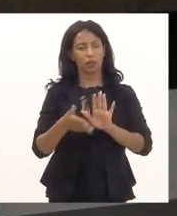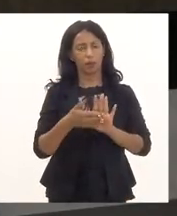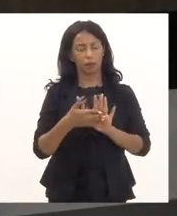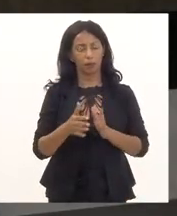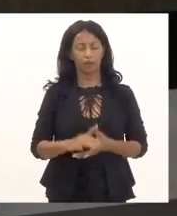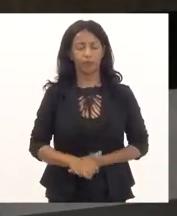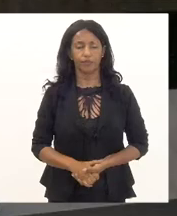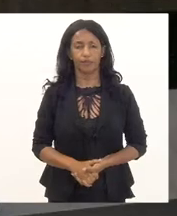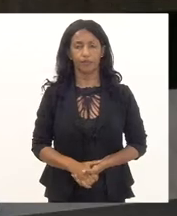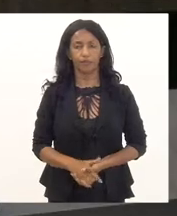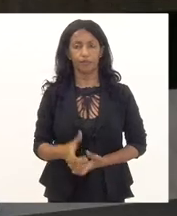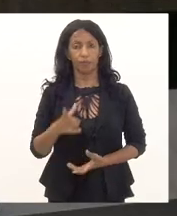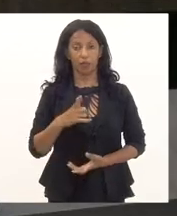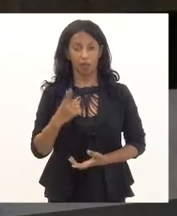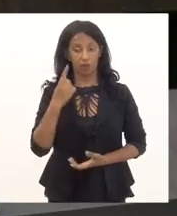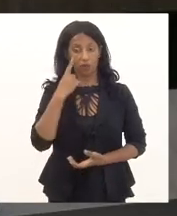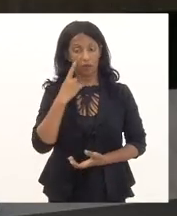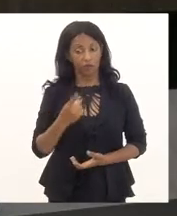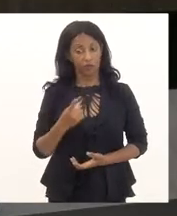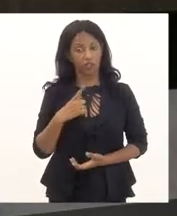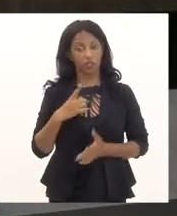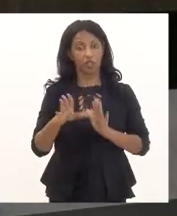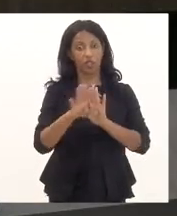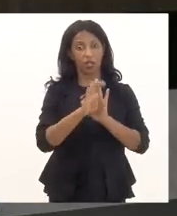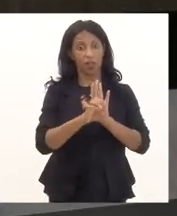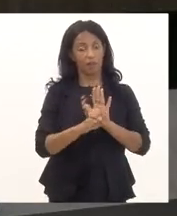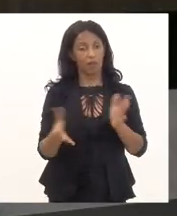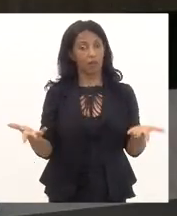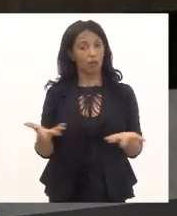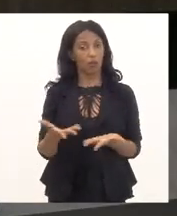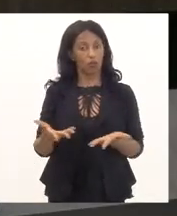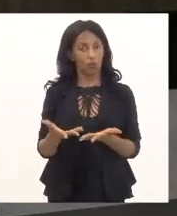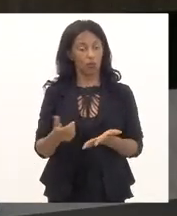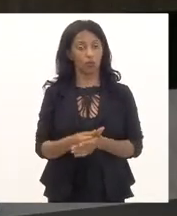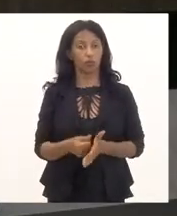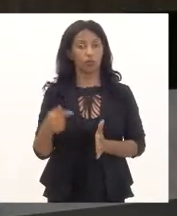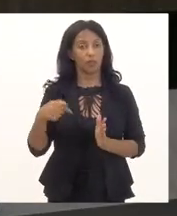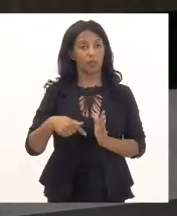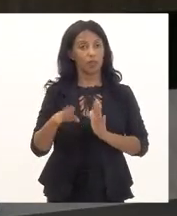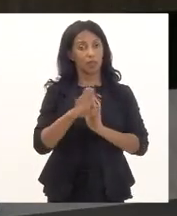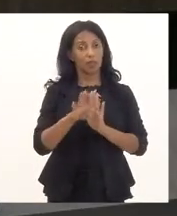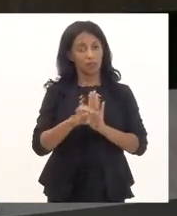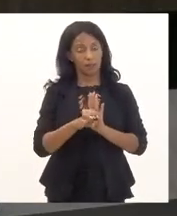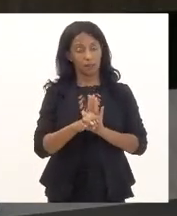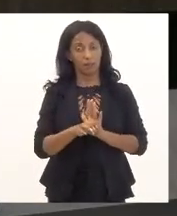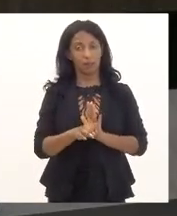pauta, tendo em vista que recebeu emendas hoje, para que essas emendas